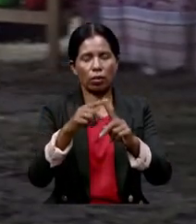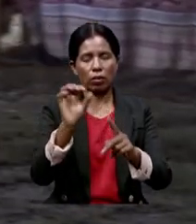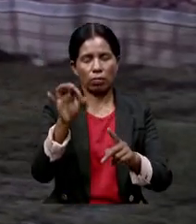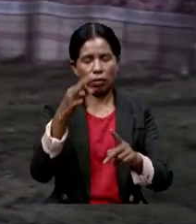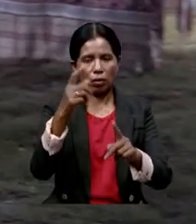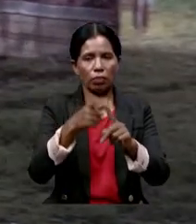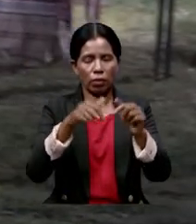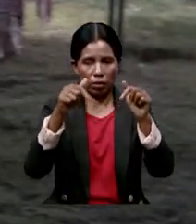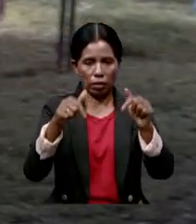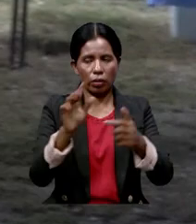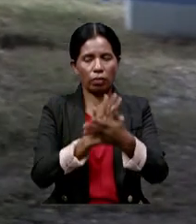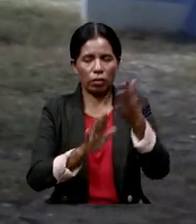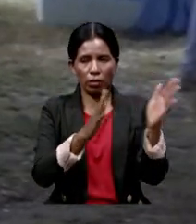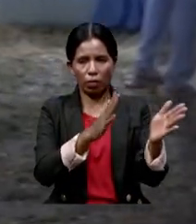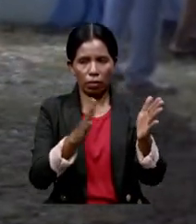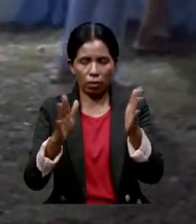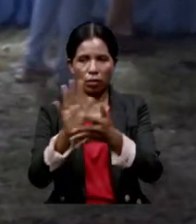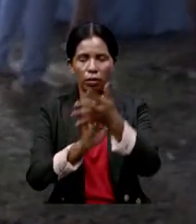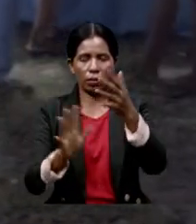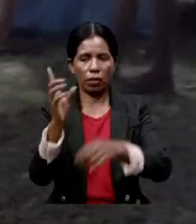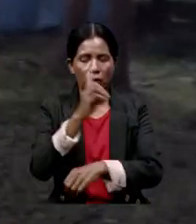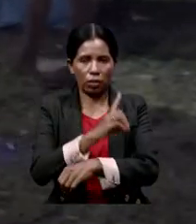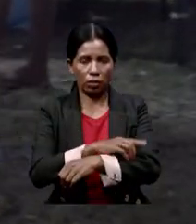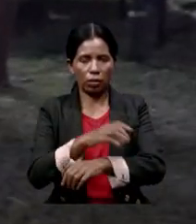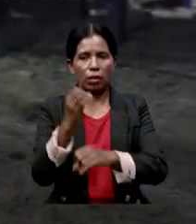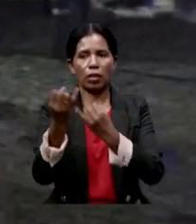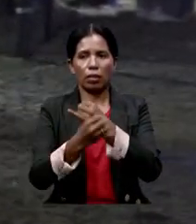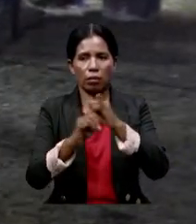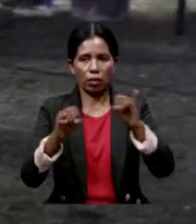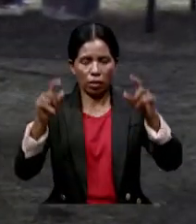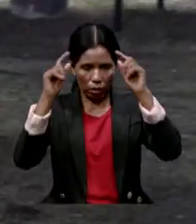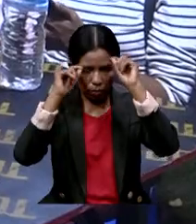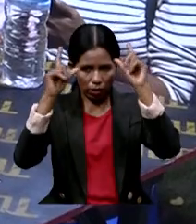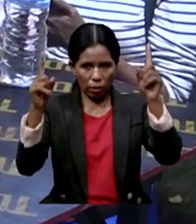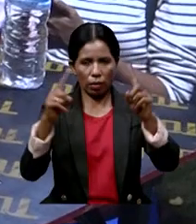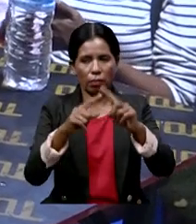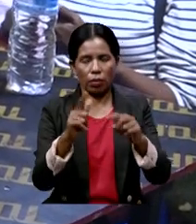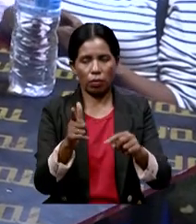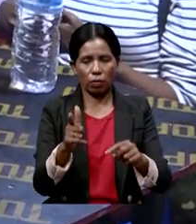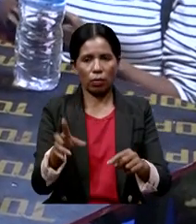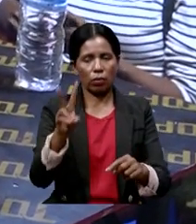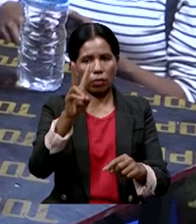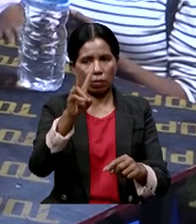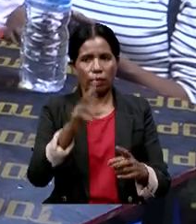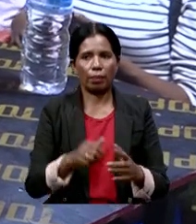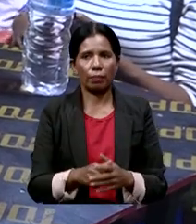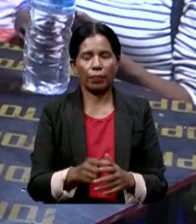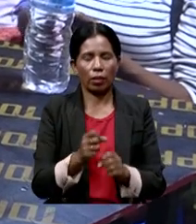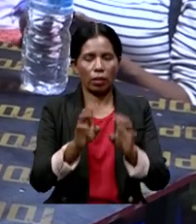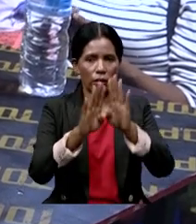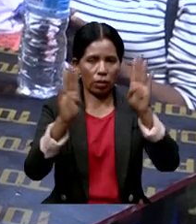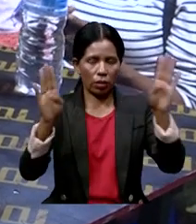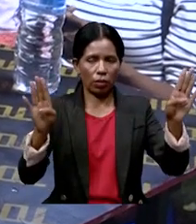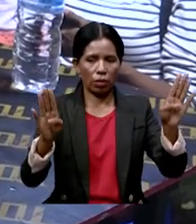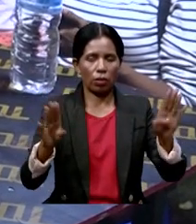ne no dar festa preparasang ba celebrasang lorong estora sang independencia Timor Leste nian badala Ruanulu Resin Rua. Alen de halo abertura ba